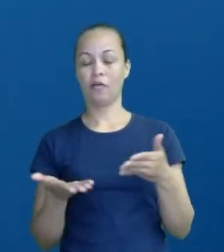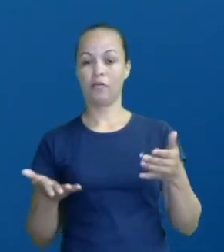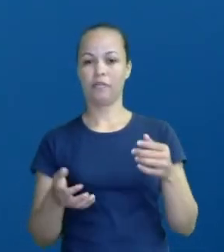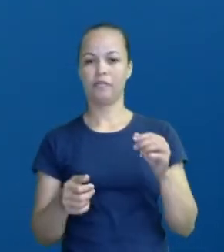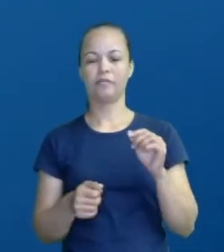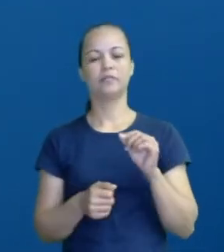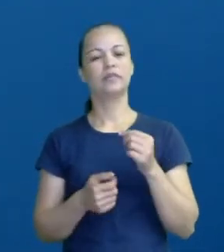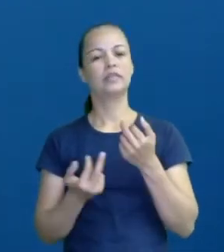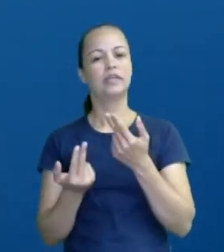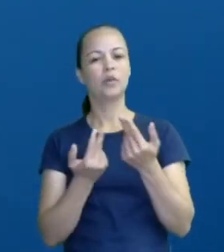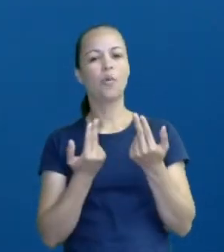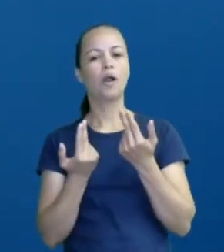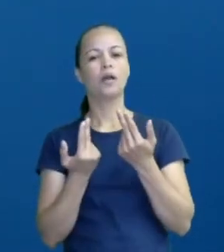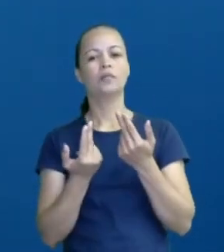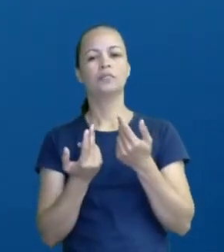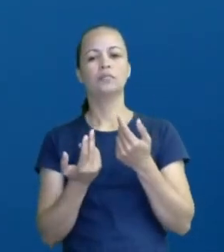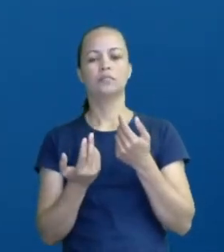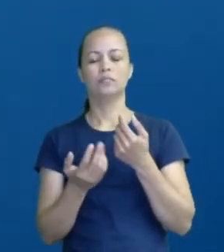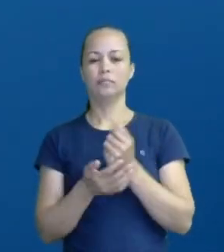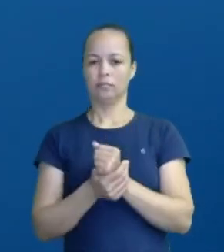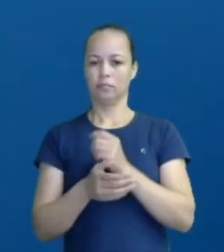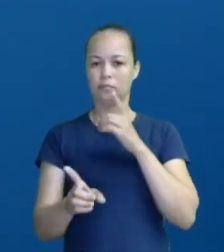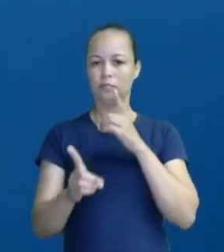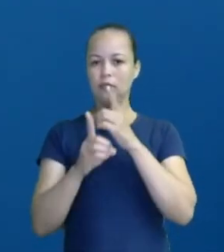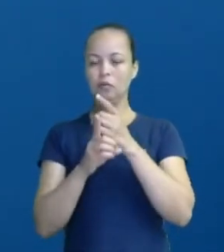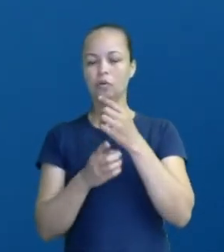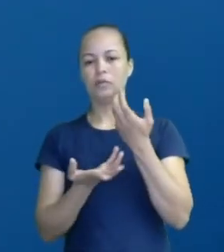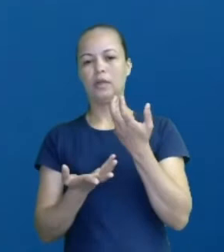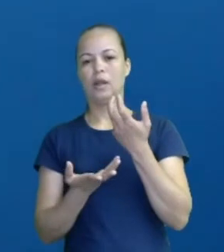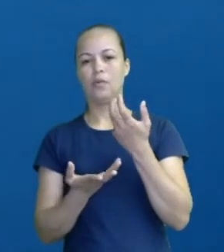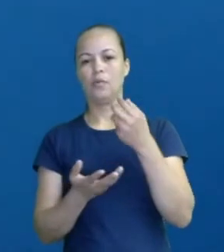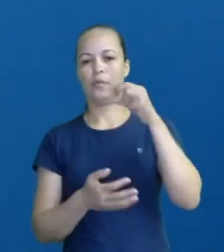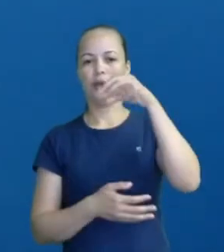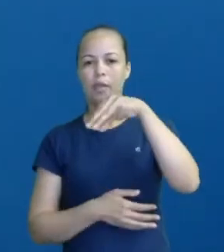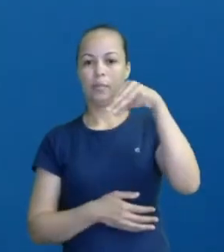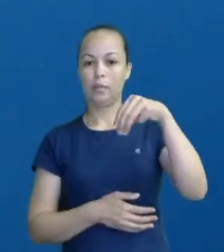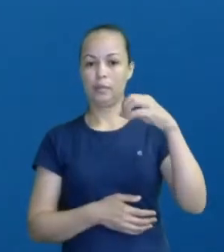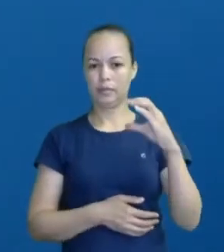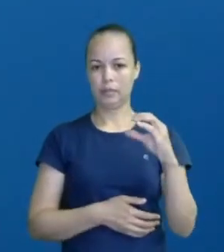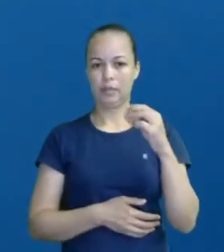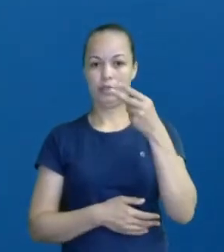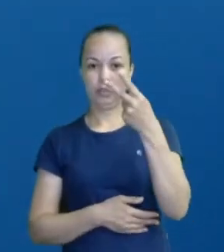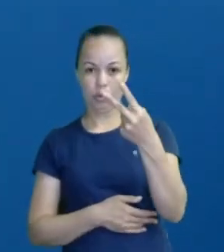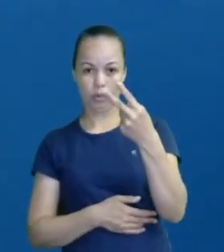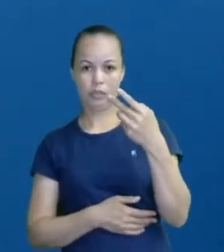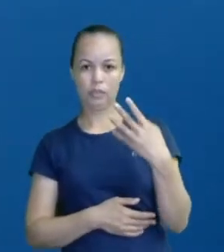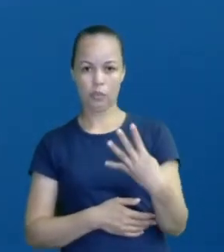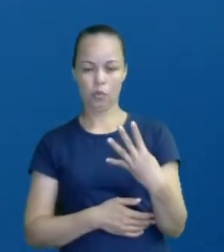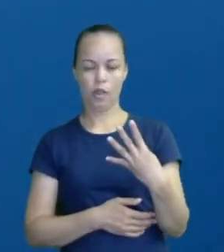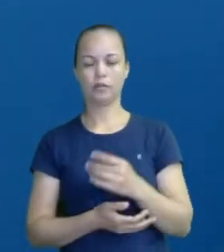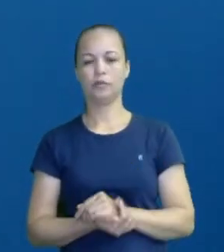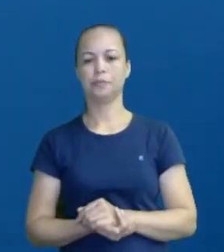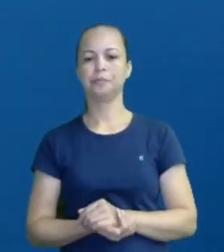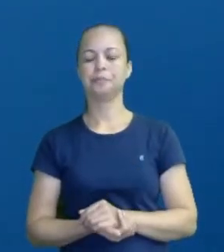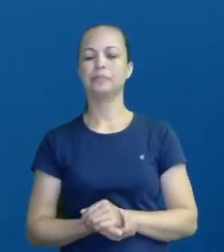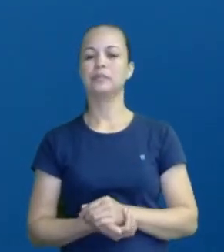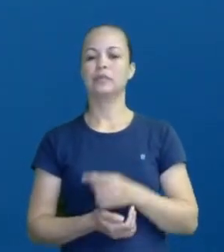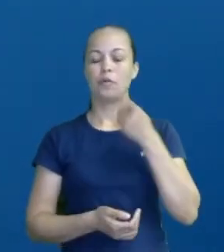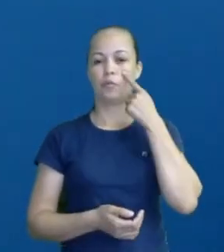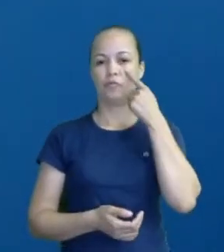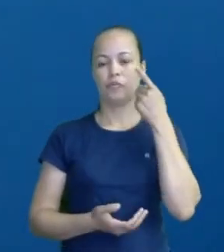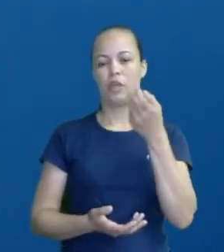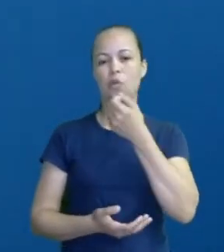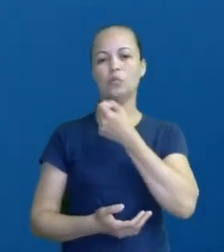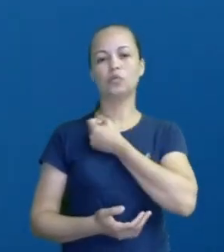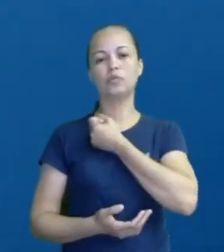coisa. Vamos encontrar o MMC de 2 e 4. Vamos olhar para aqui, ó, os múltiplos de